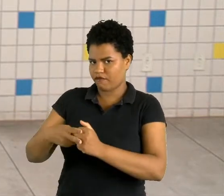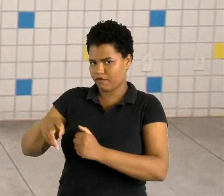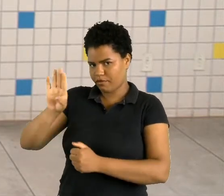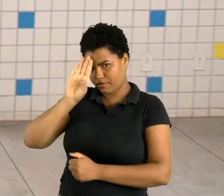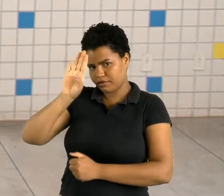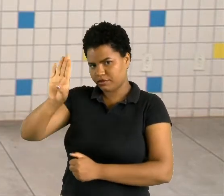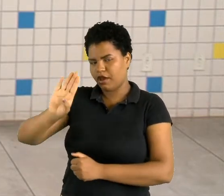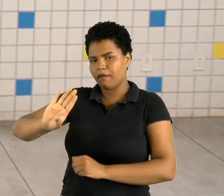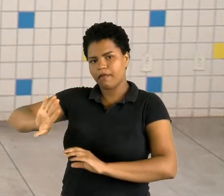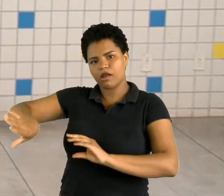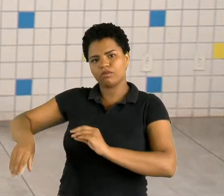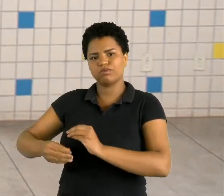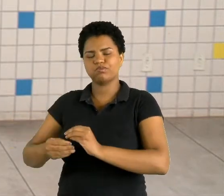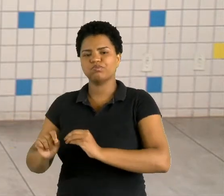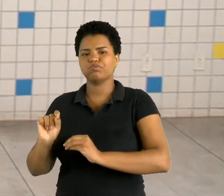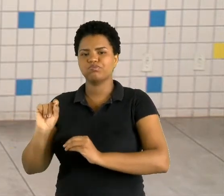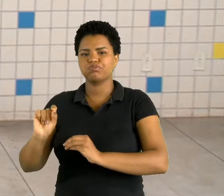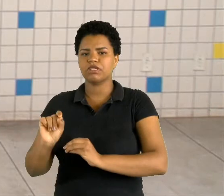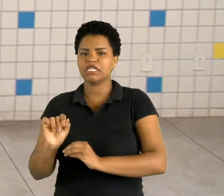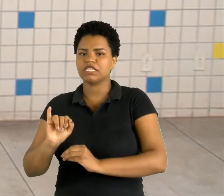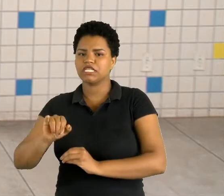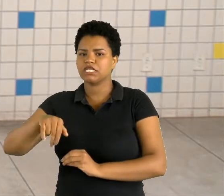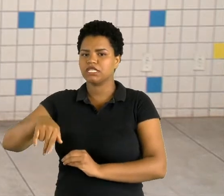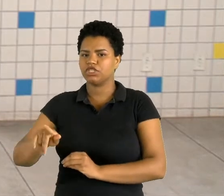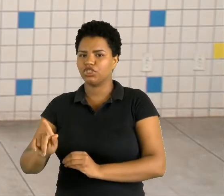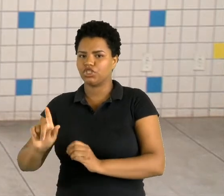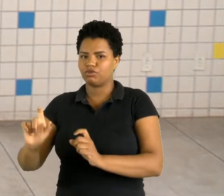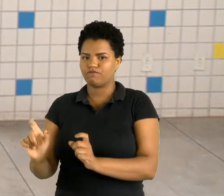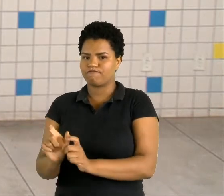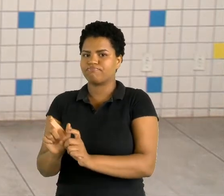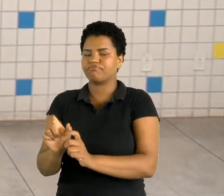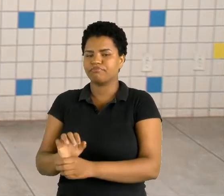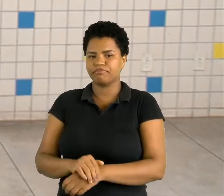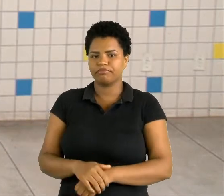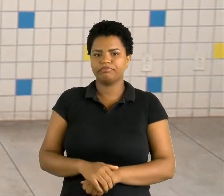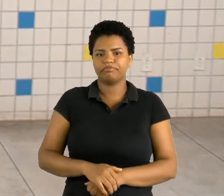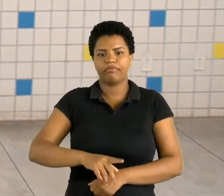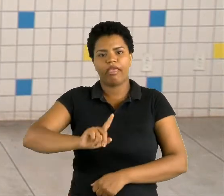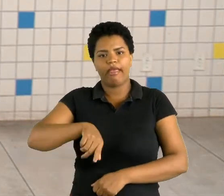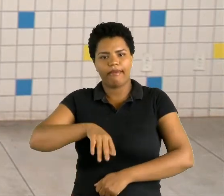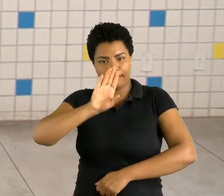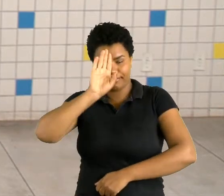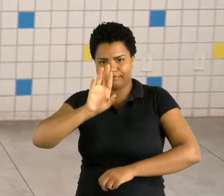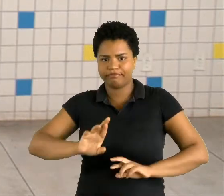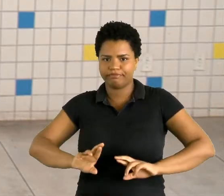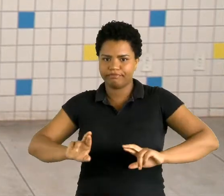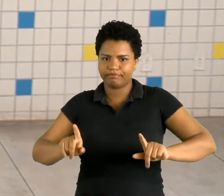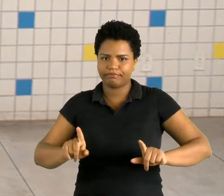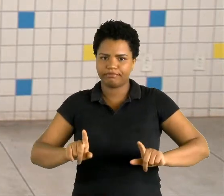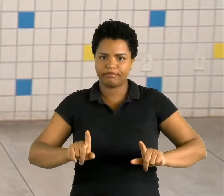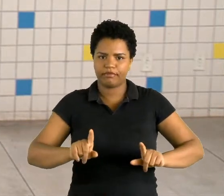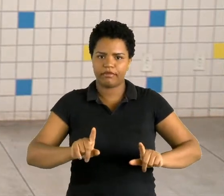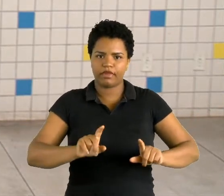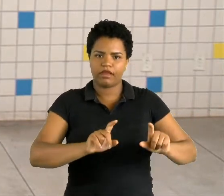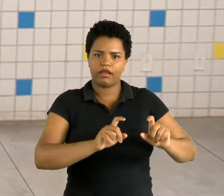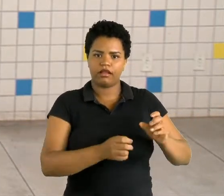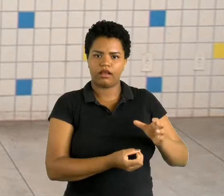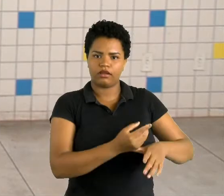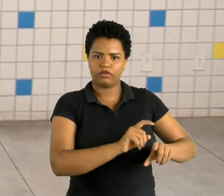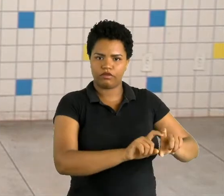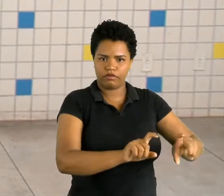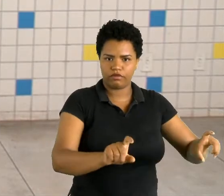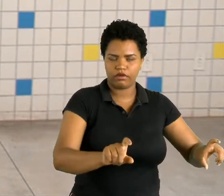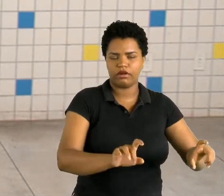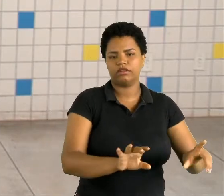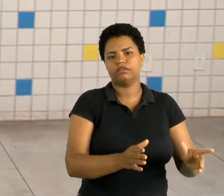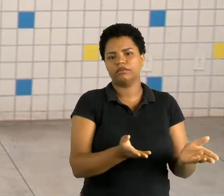foi acrescentado o ing, ok? Então essa é a principal diferença na formação entre o simple present